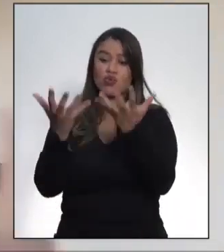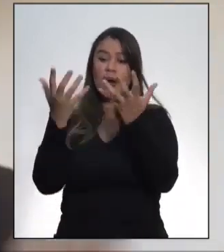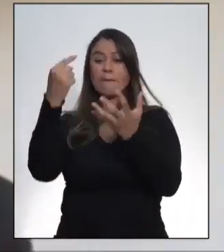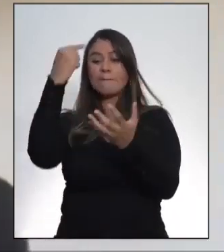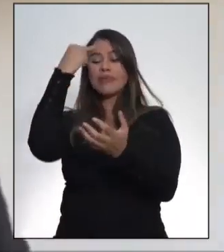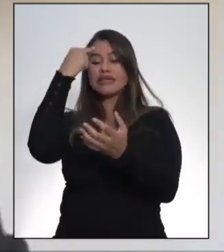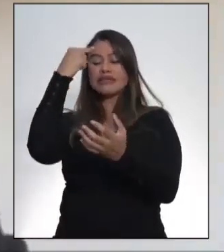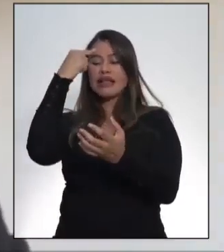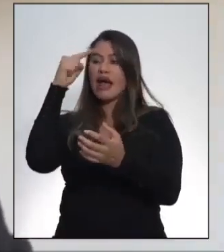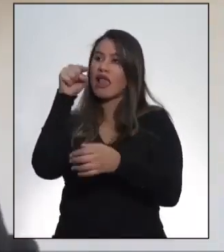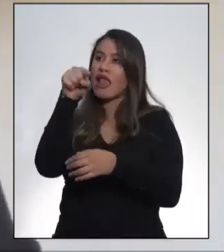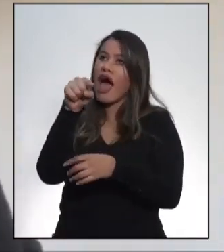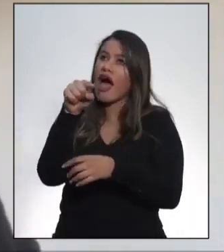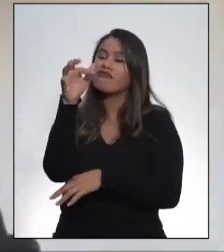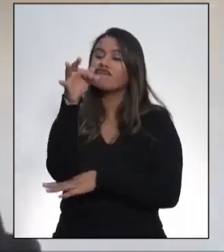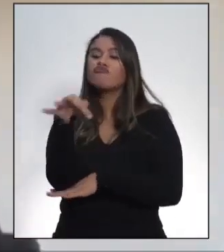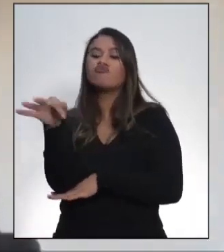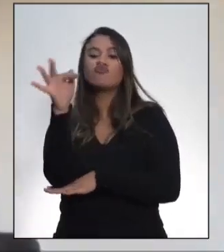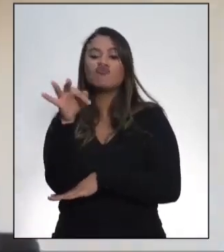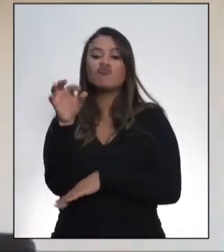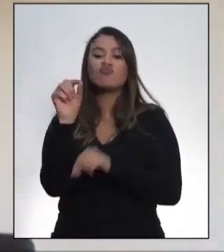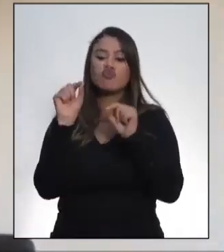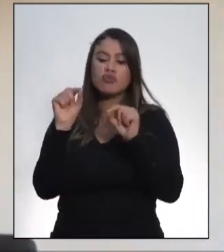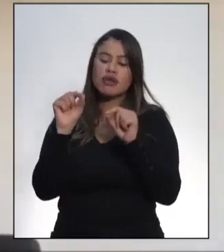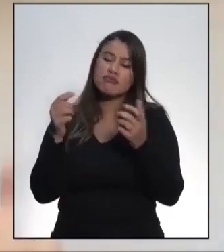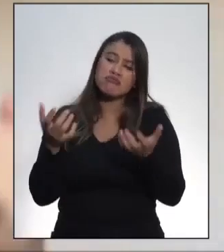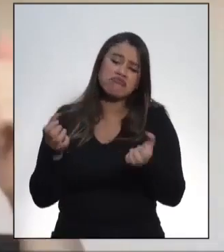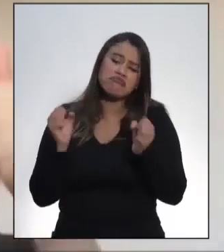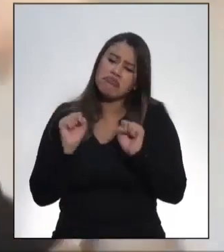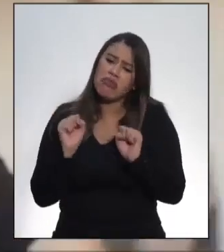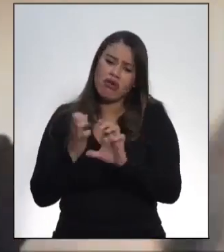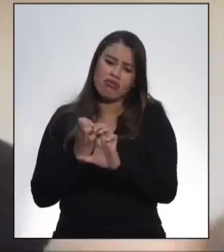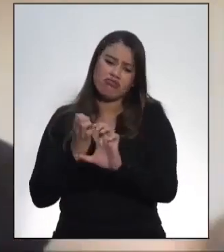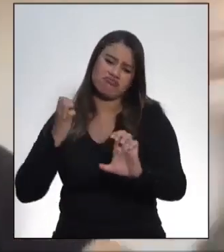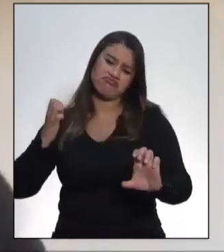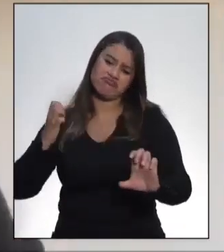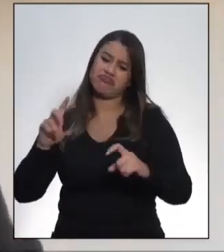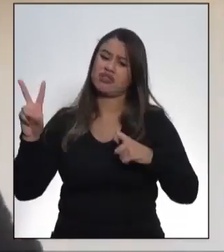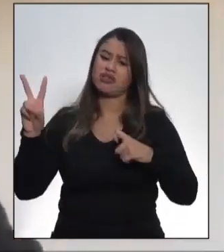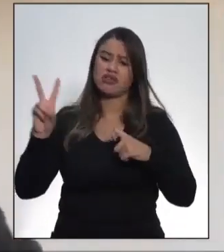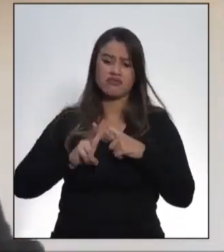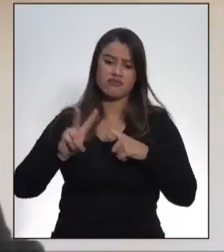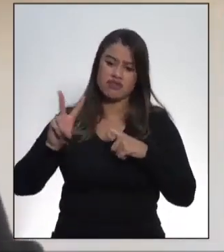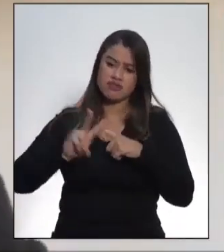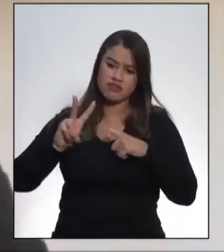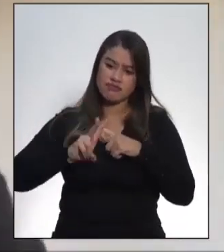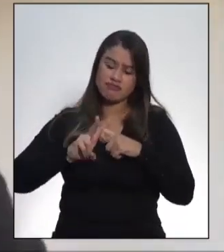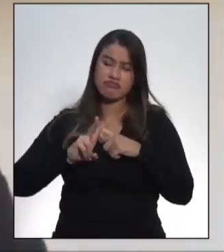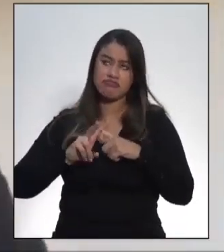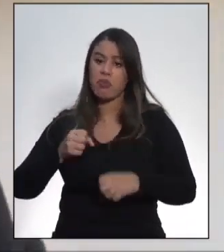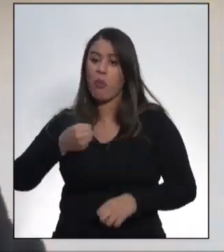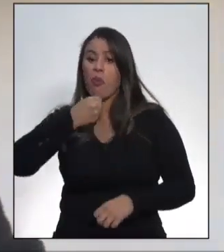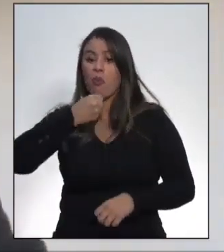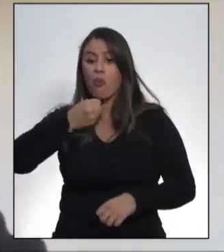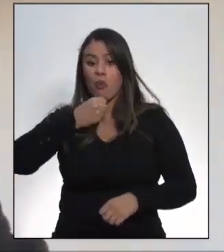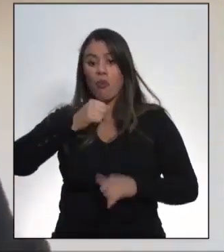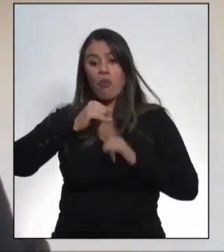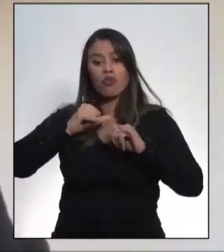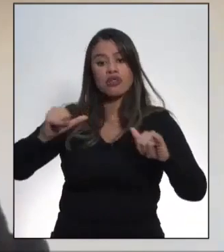faculdade associada. Pode ser uma faculdade de engenharia, pode ser uma faculdade de veterinária, pode ser uma faculdade de jornalismo